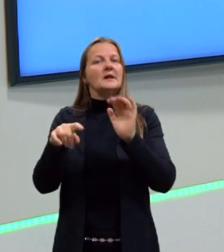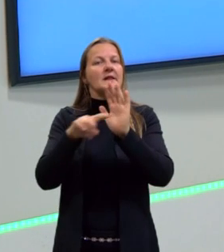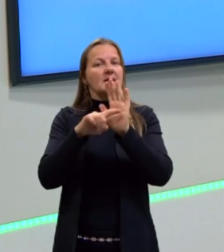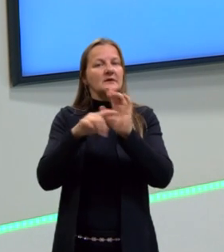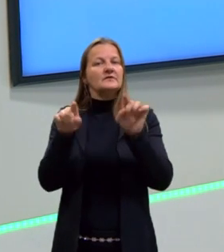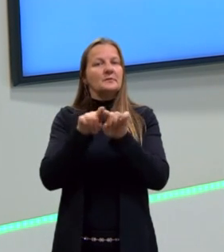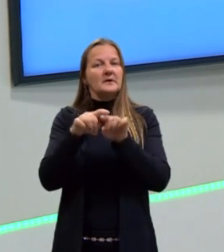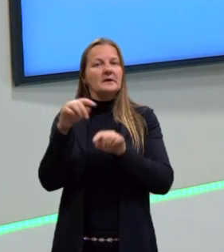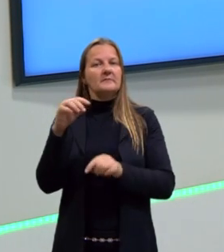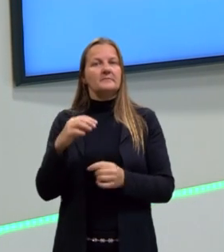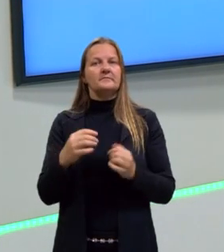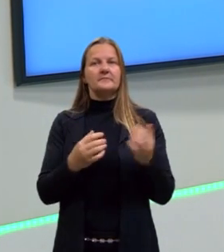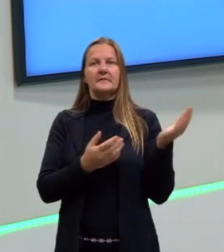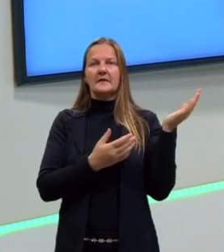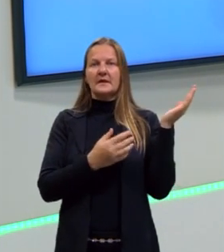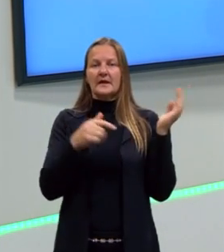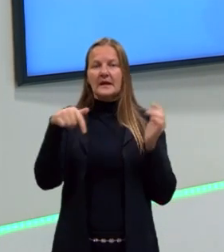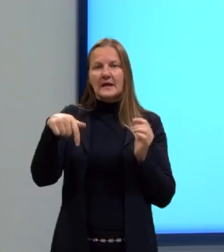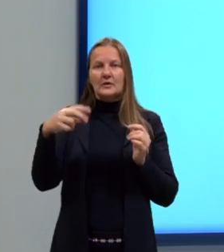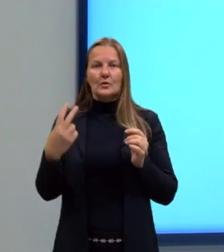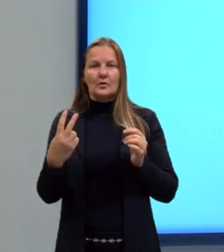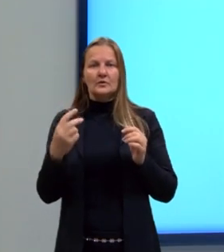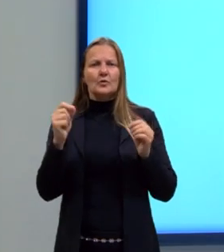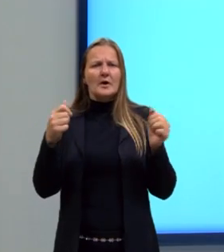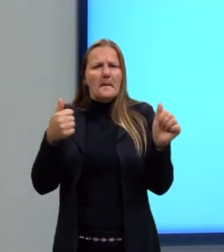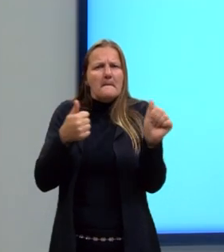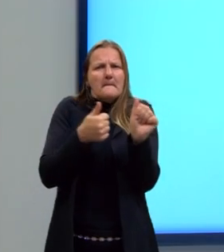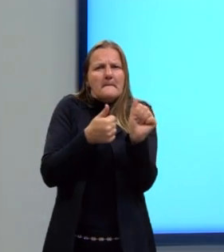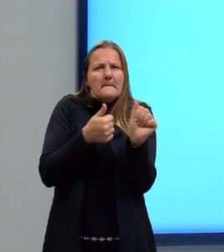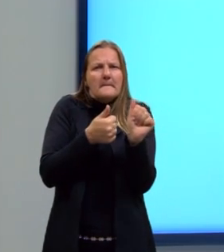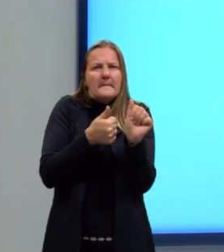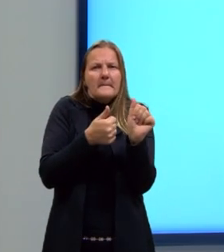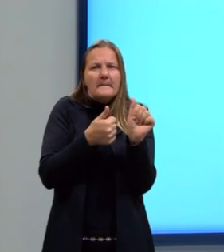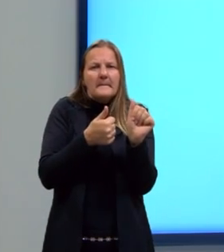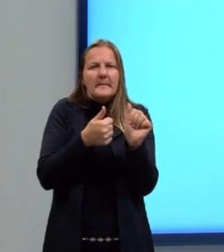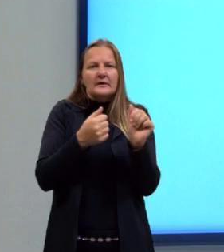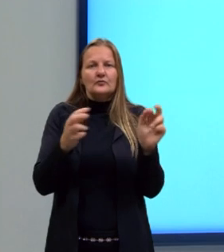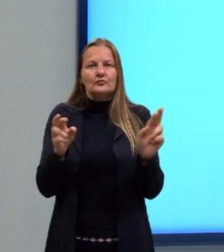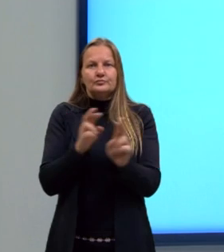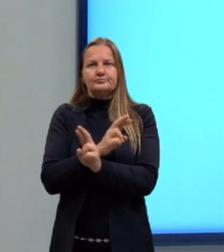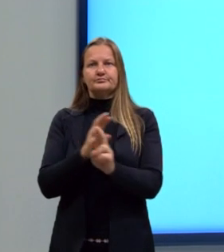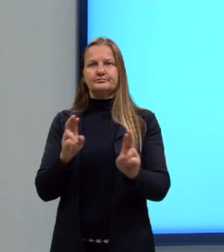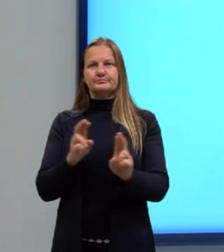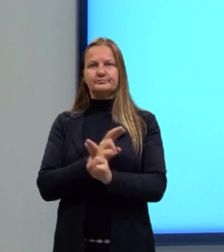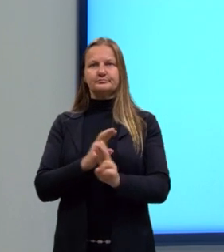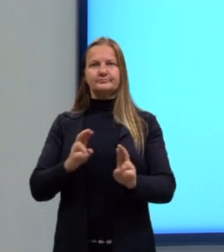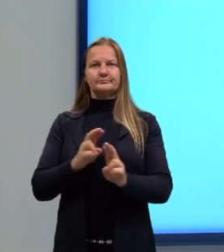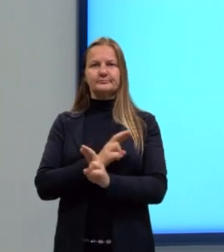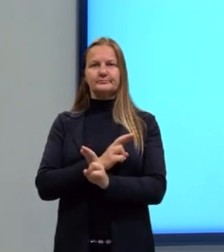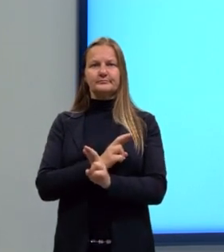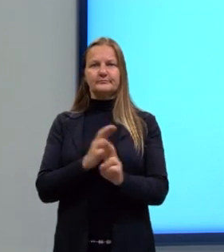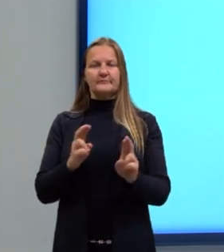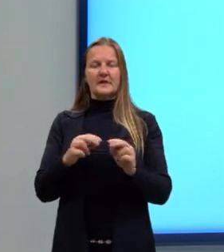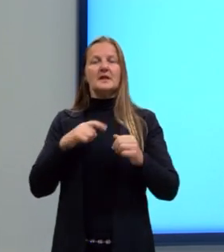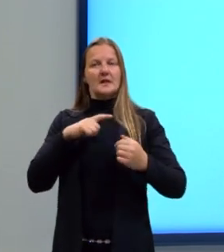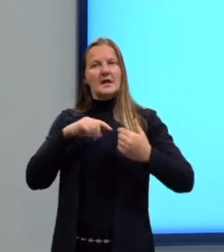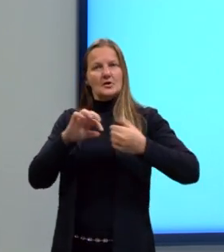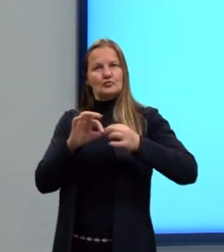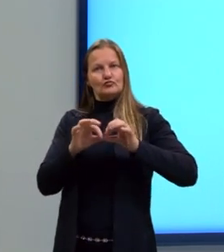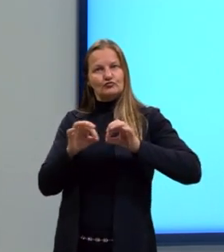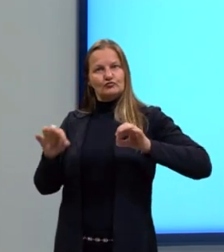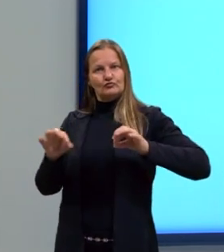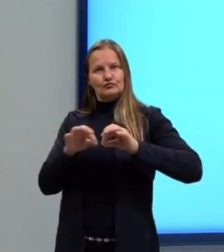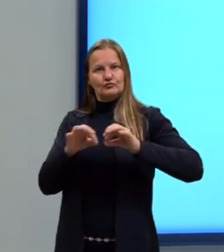negativa aqui é dois a próxima dela que que vai acontecer que uma interação entre as duas né E tem uma distância